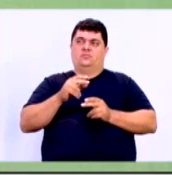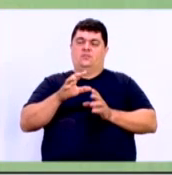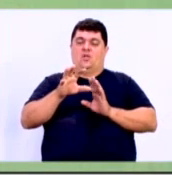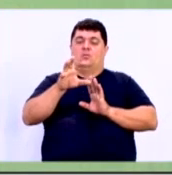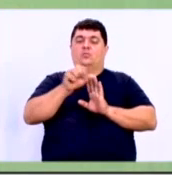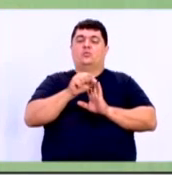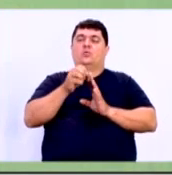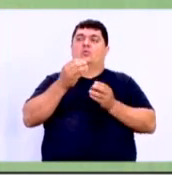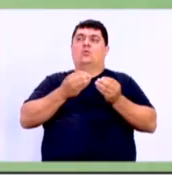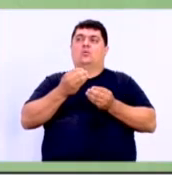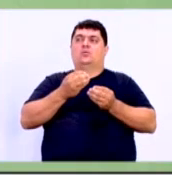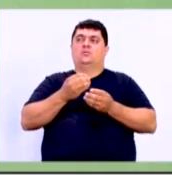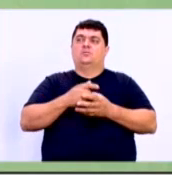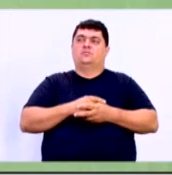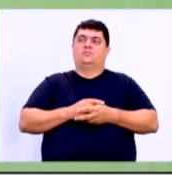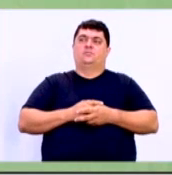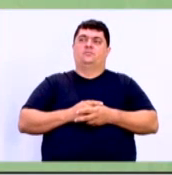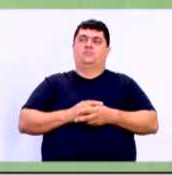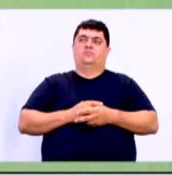absorção, como é que é feito isso?